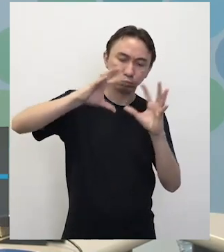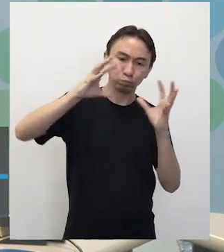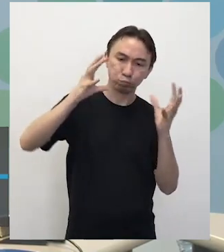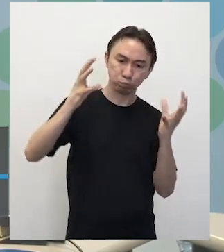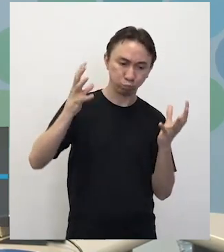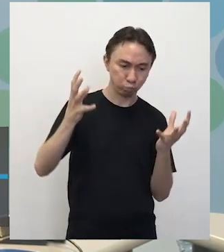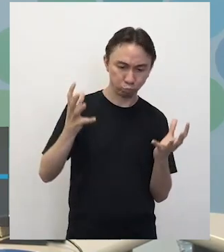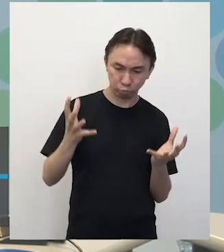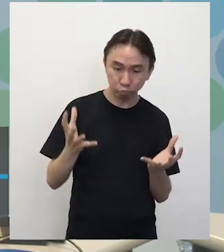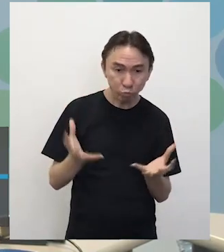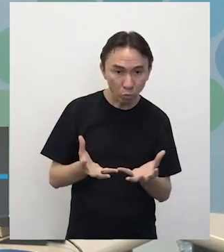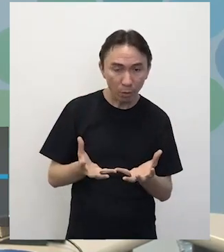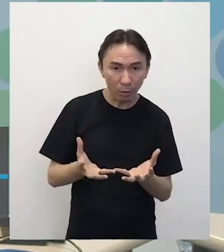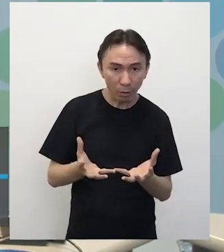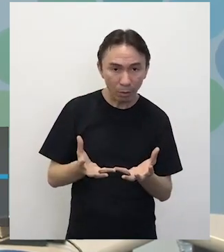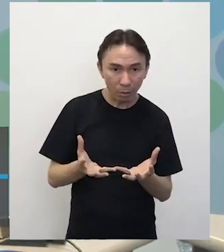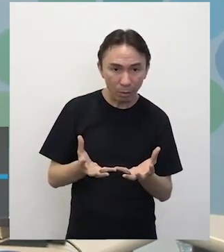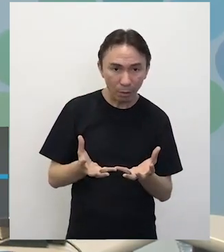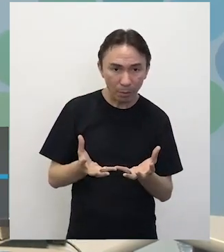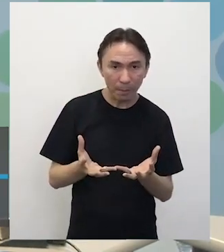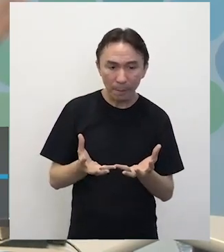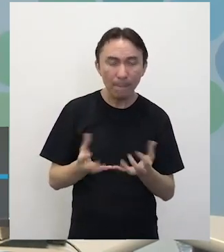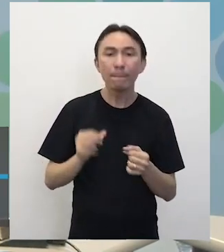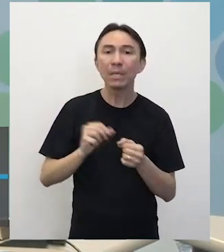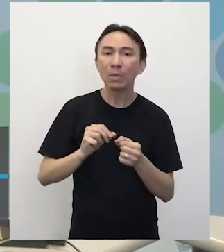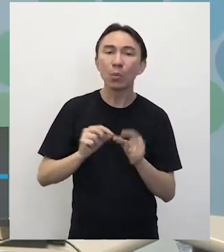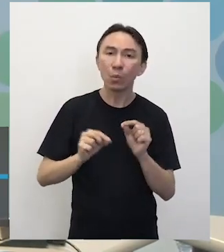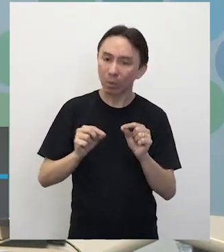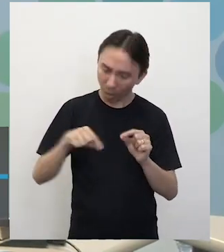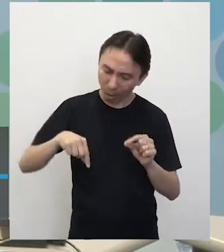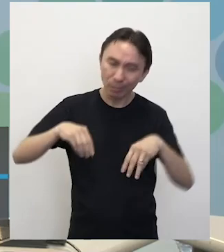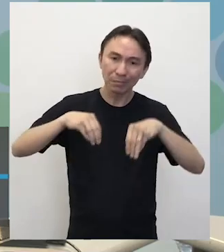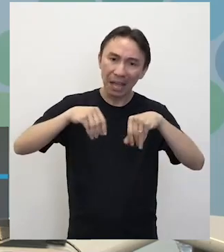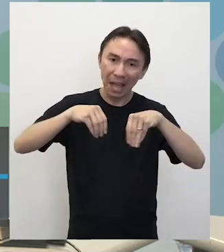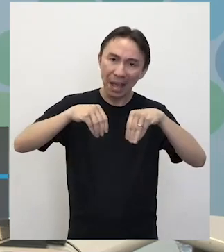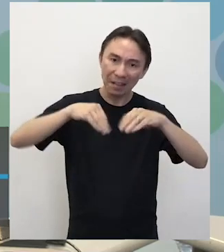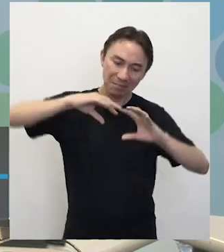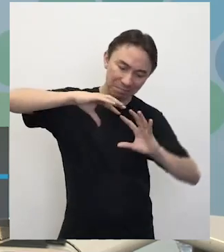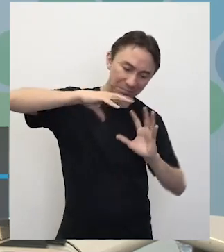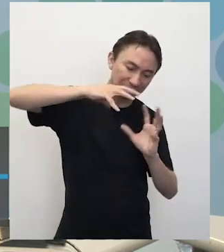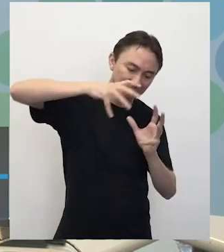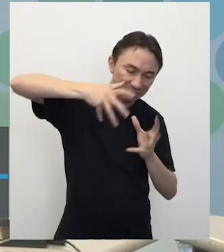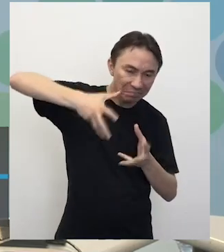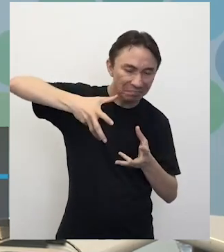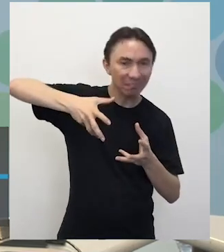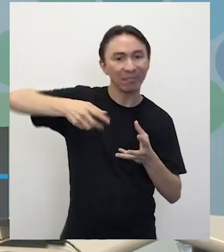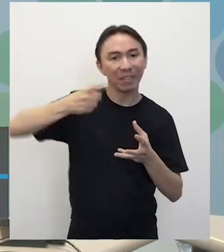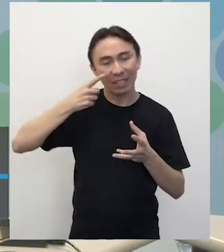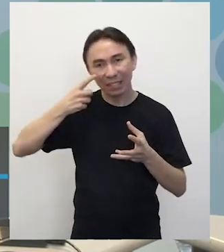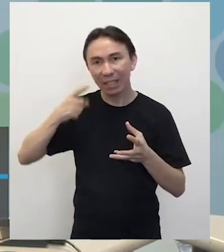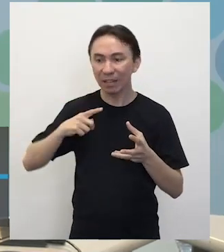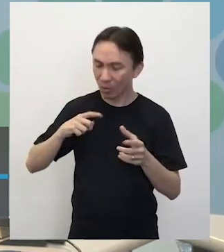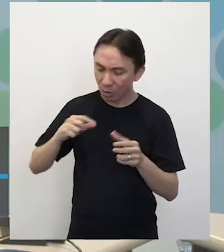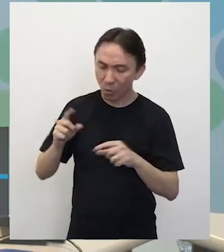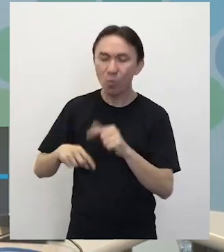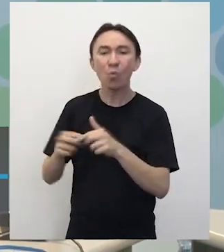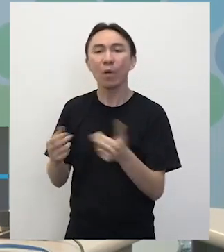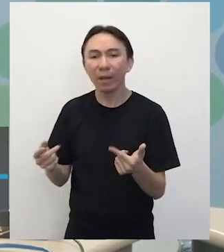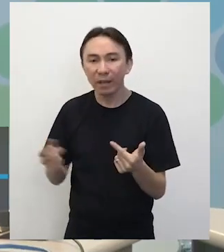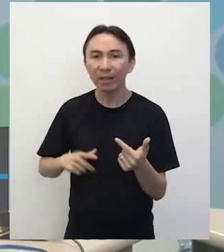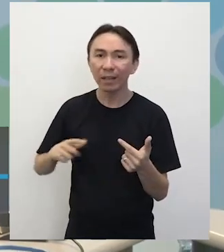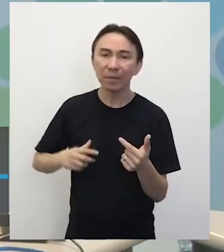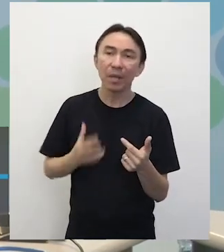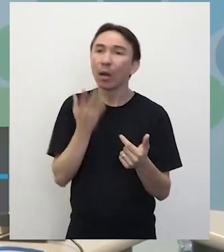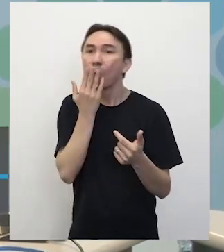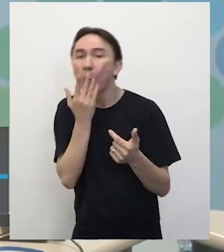volume. Um círculo pensando no planeta, né? Então, que material que a gente tem? A gente tem tinta e tem papelão. O que a gente vai fazer? Aí